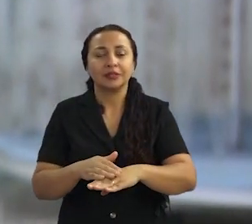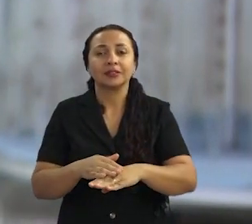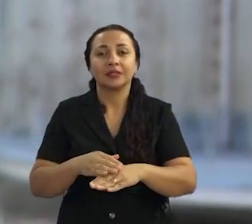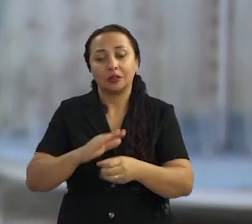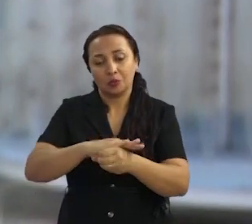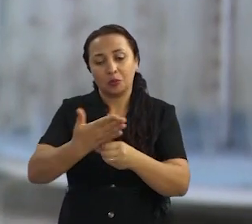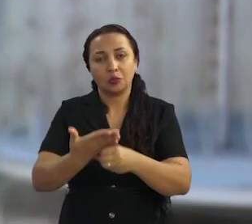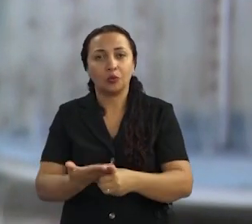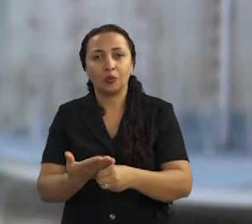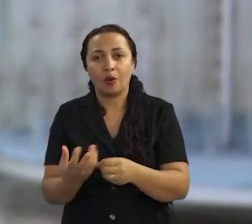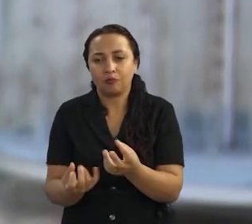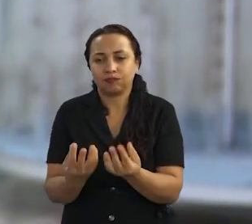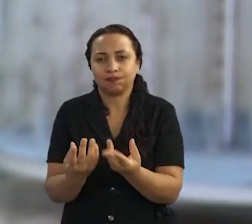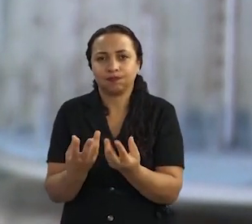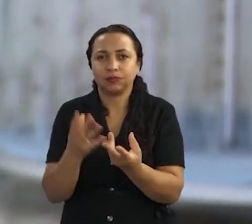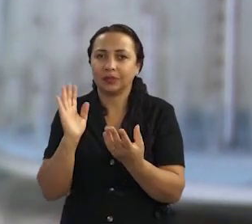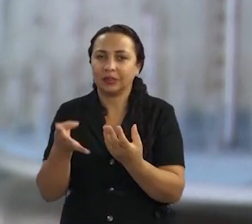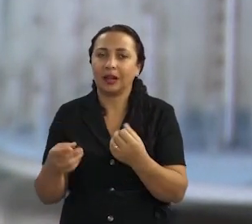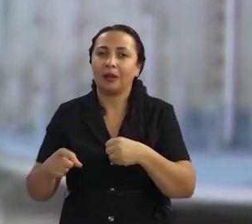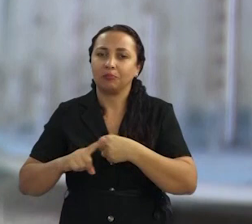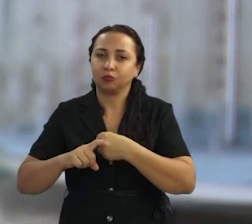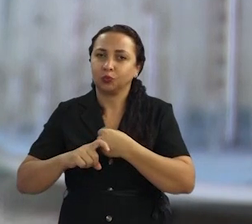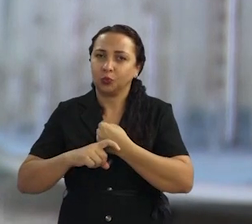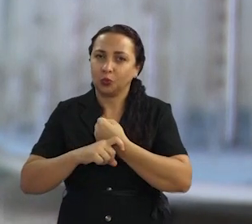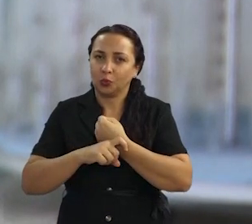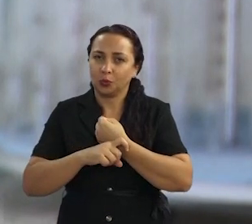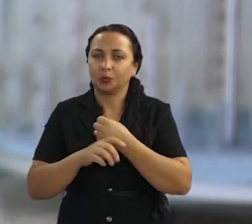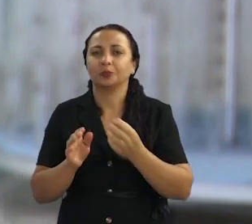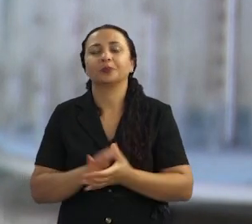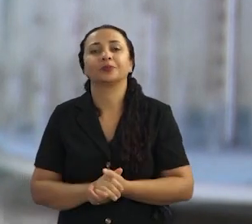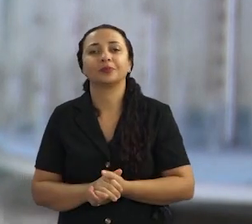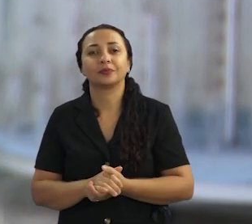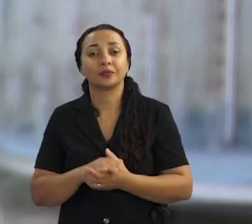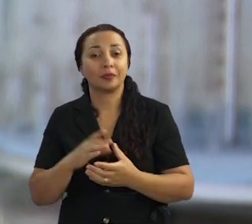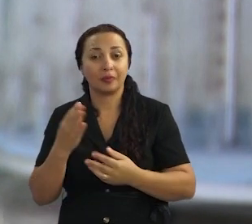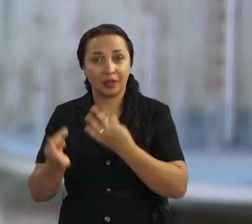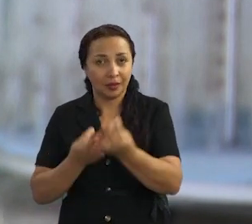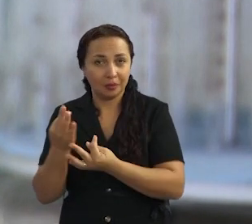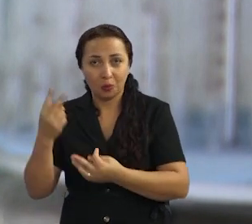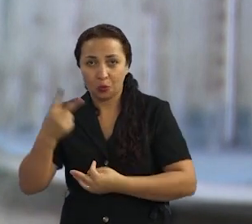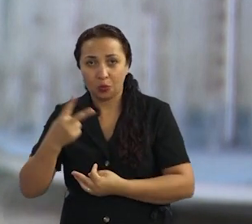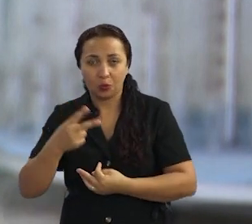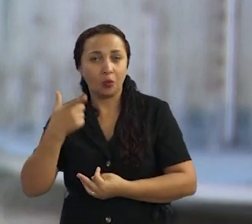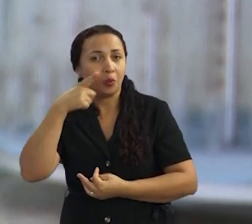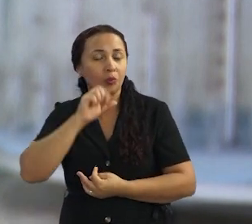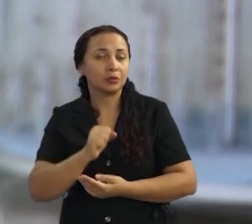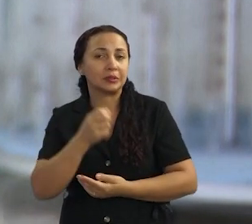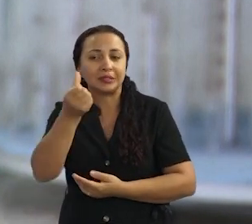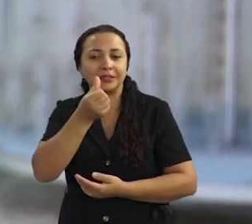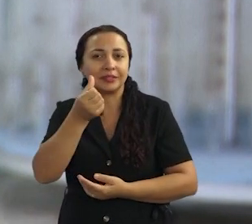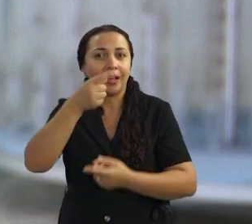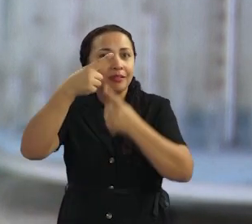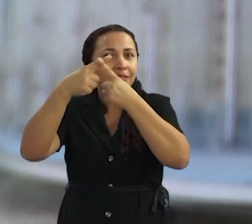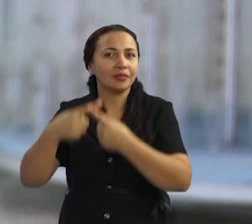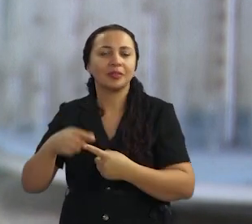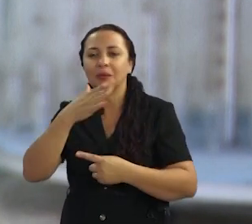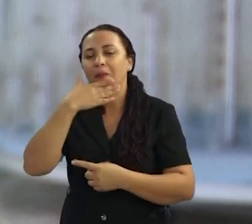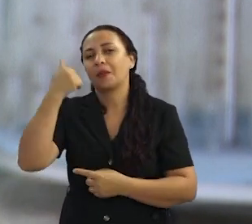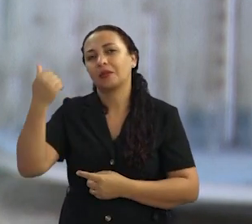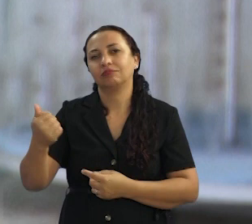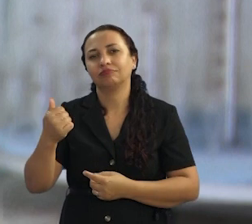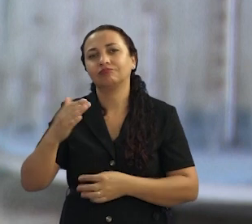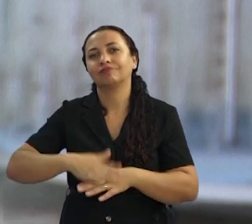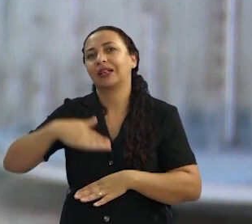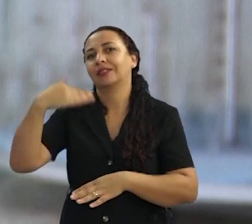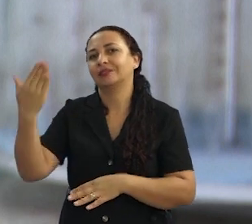que foi fermentada pelo fungo. Então, esse tratamento 2, ele conseguiu ser cerca de 6 vezes